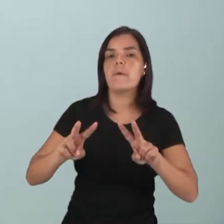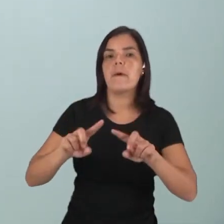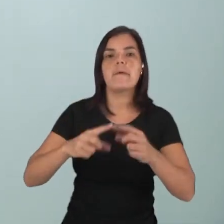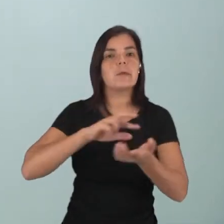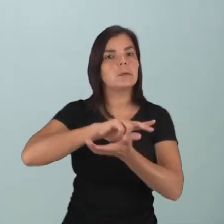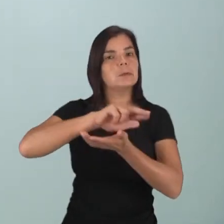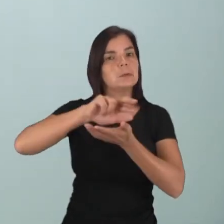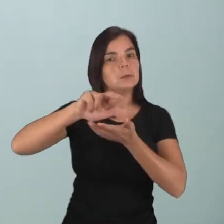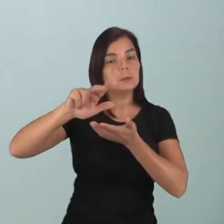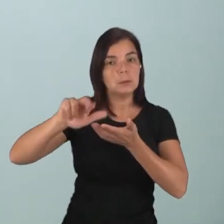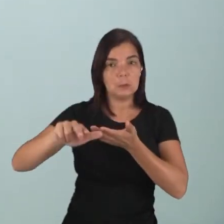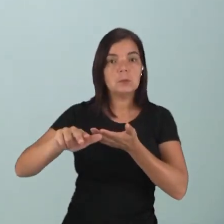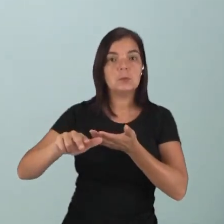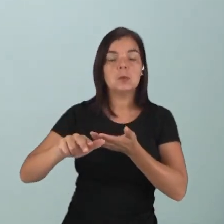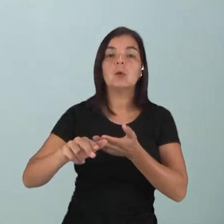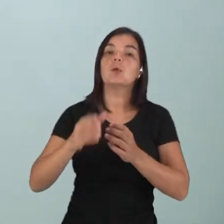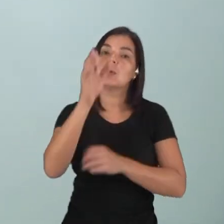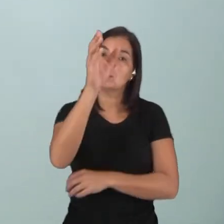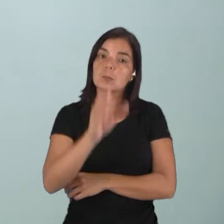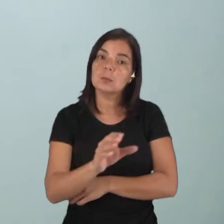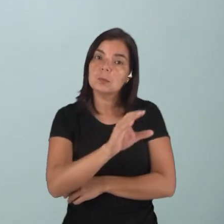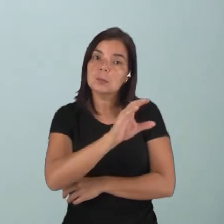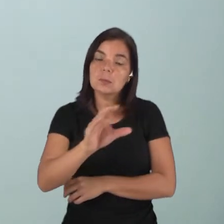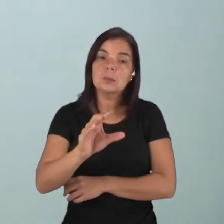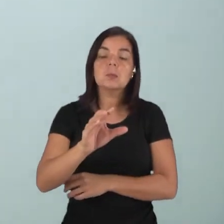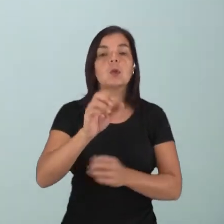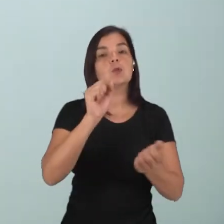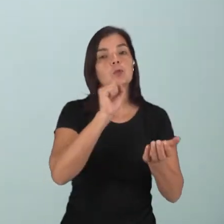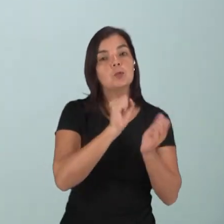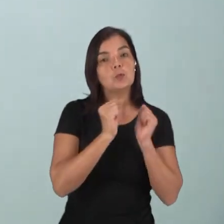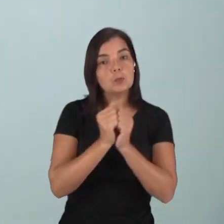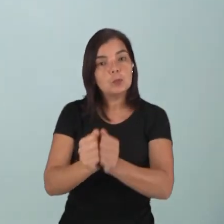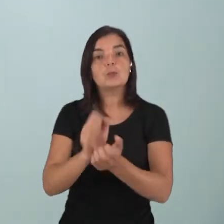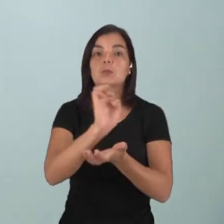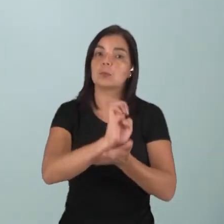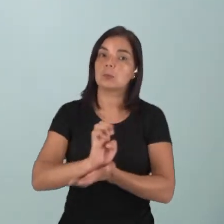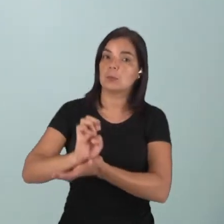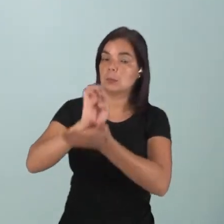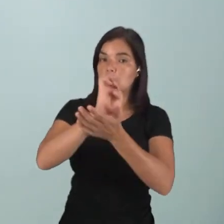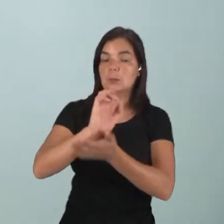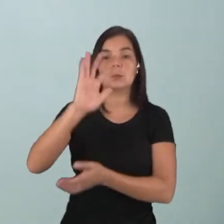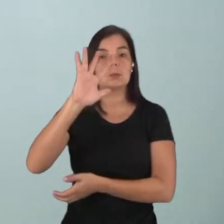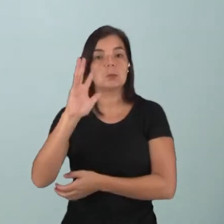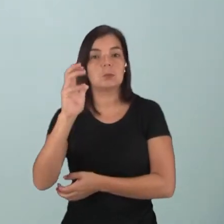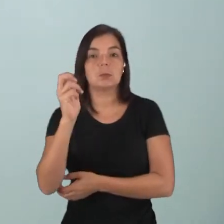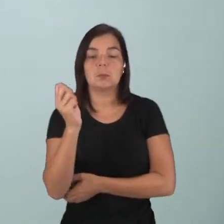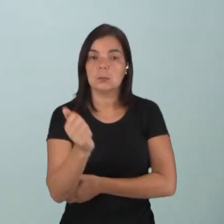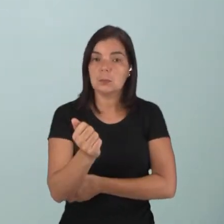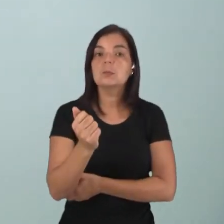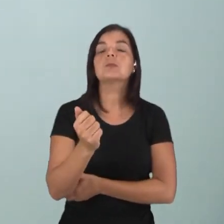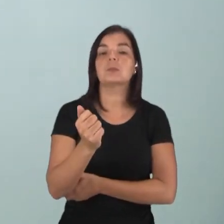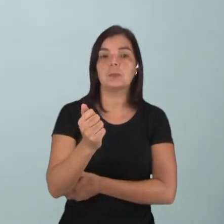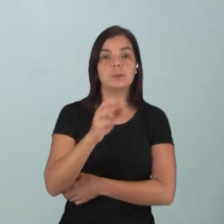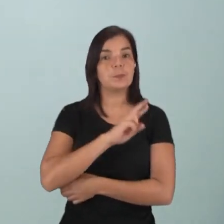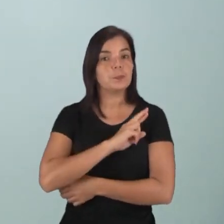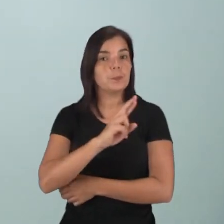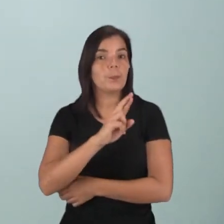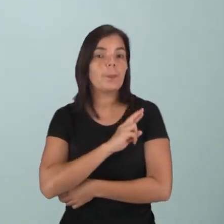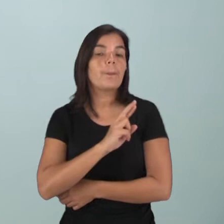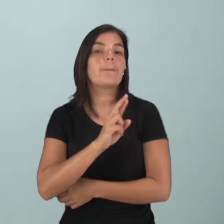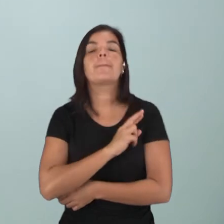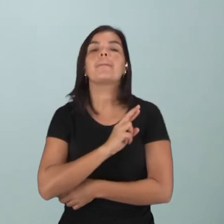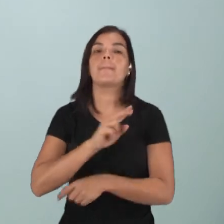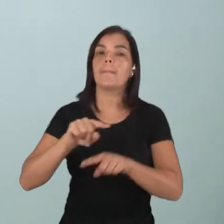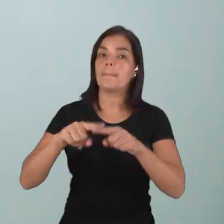são várias visões, é o católico que veio com o europeu, é as nações África que têm as suas religiões